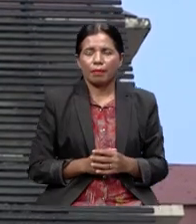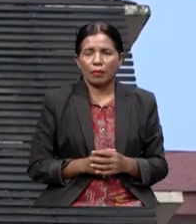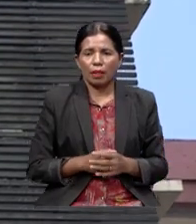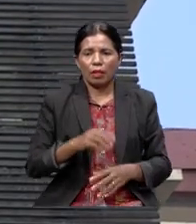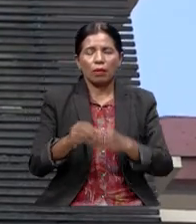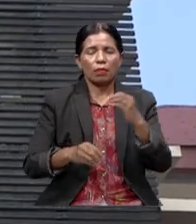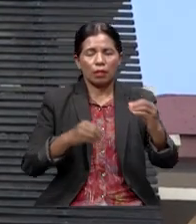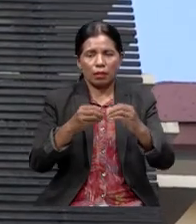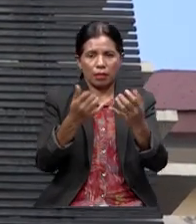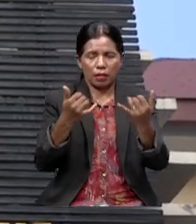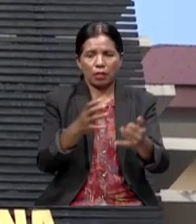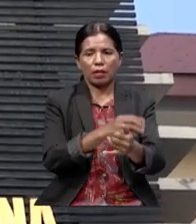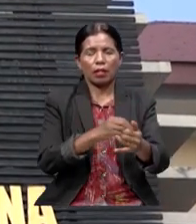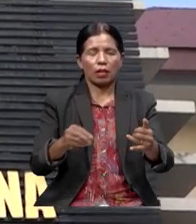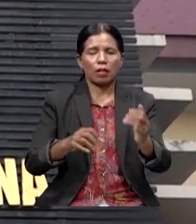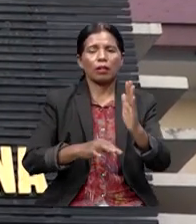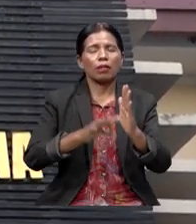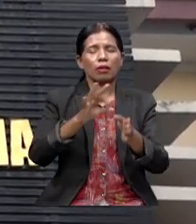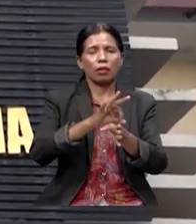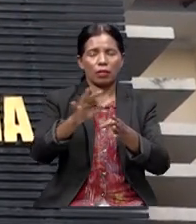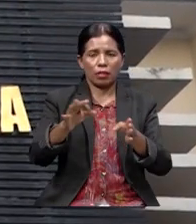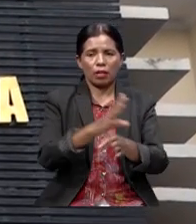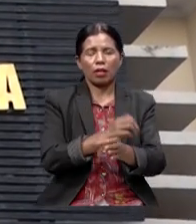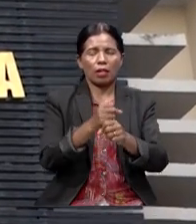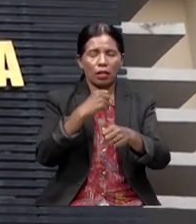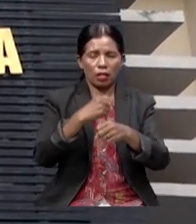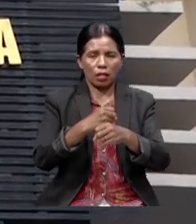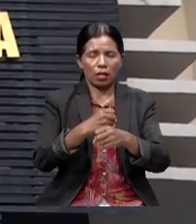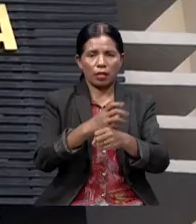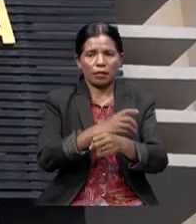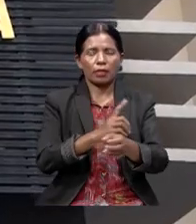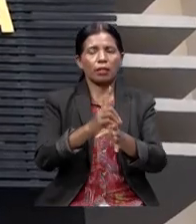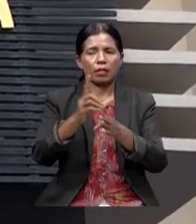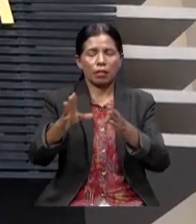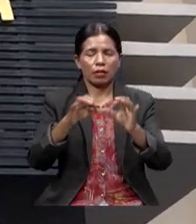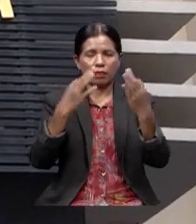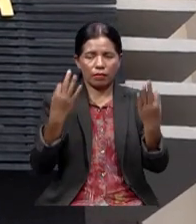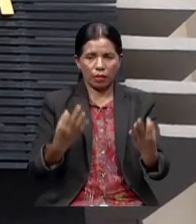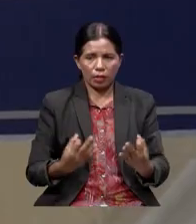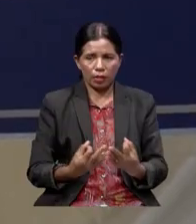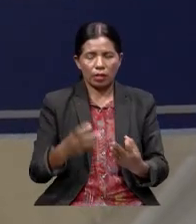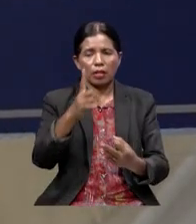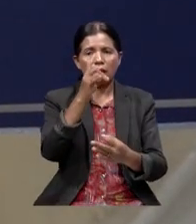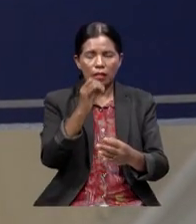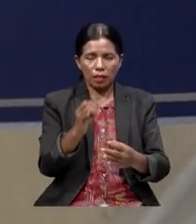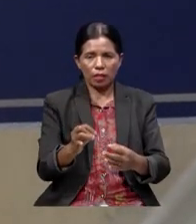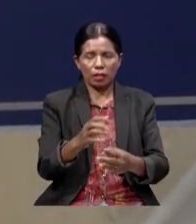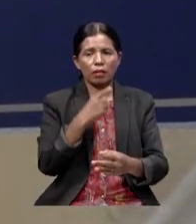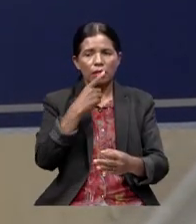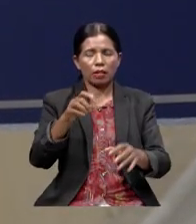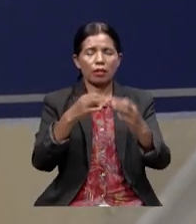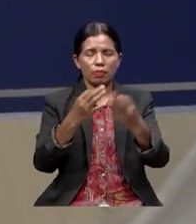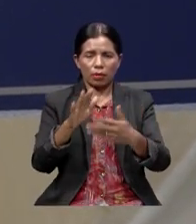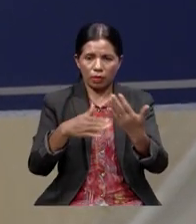Relaciono a questão Hiragne, formadora nebe durante ne, halauknar iha departamento família arquidiocese dili, suzere ba